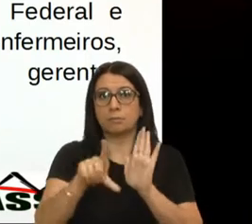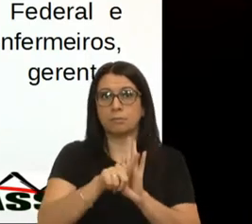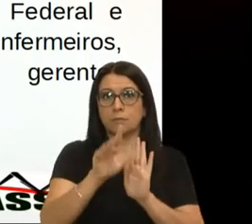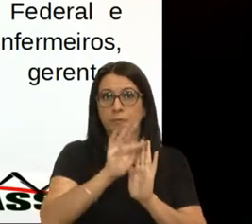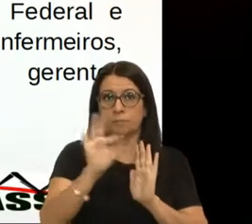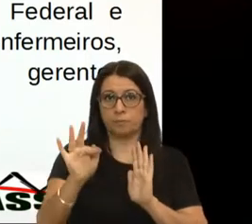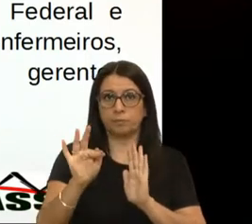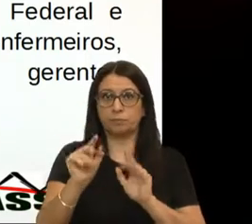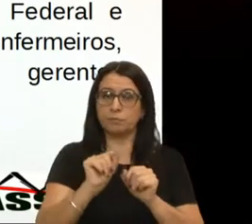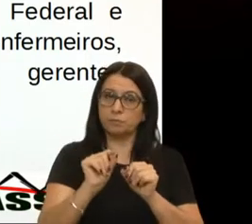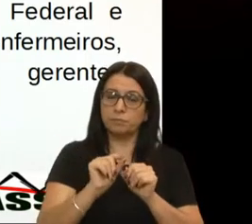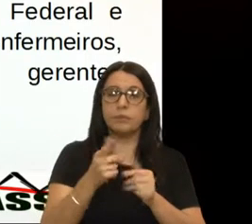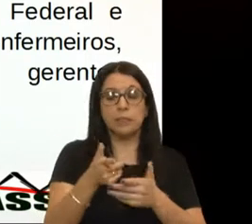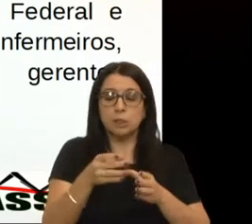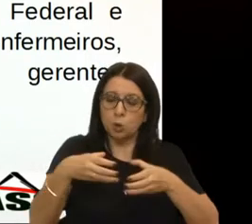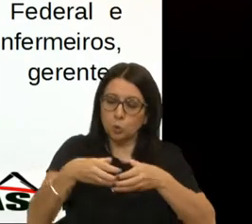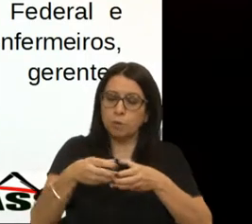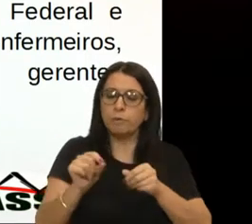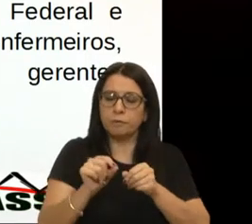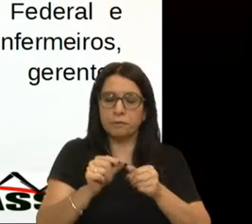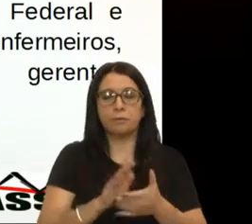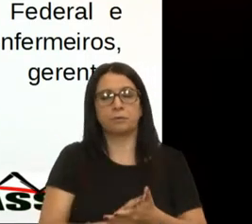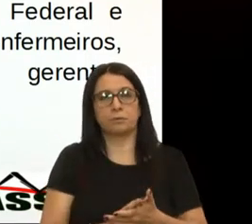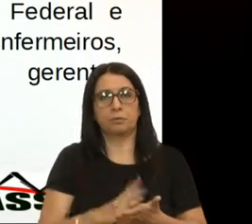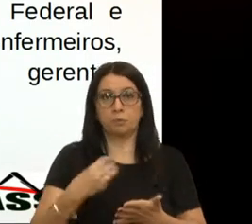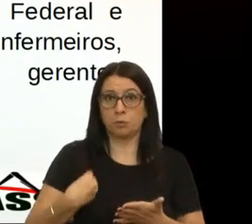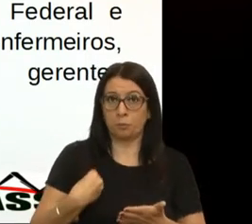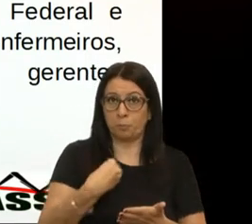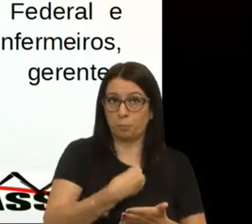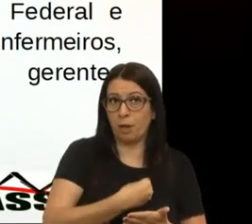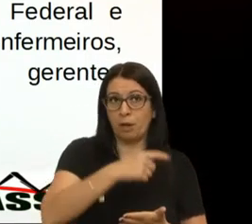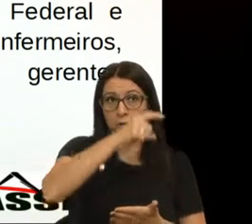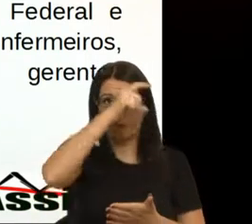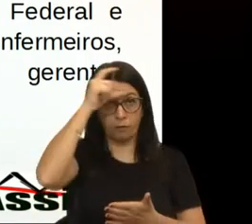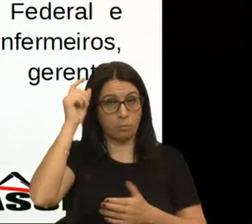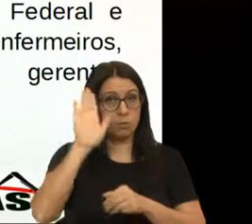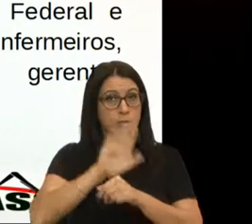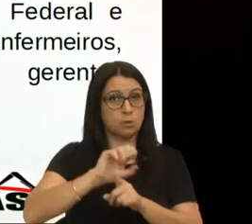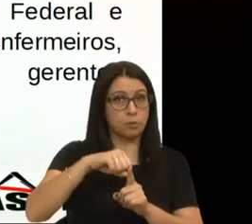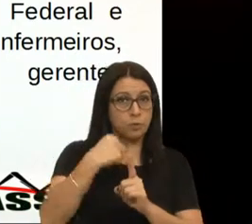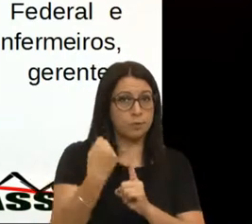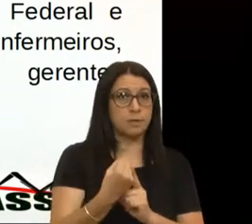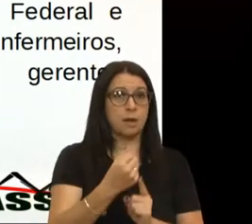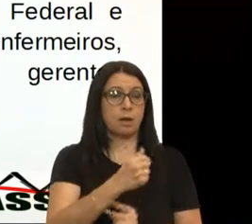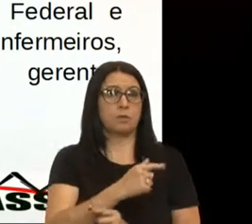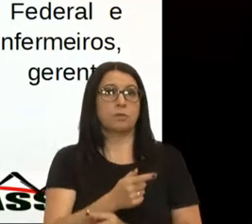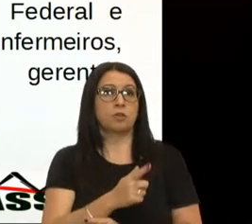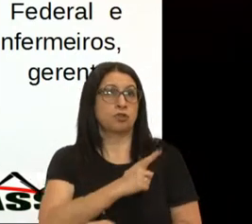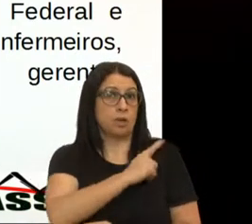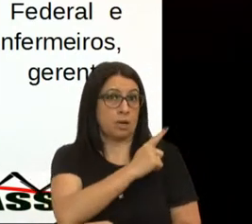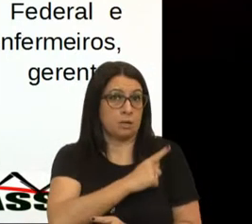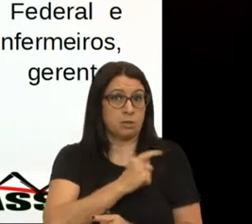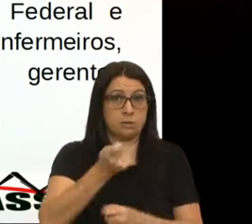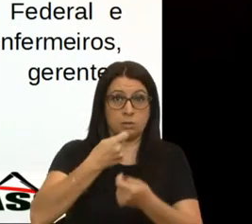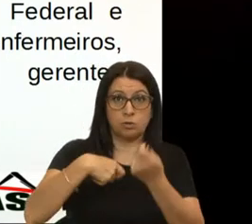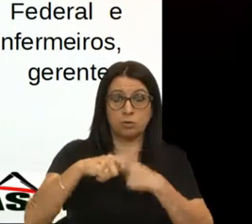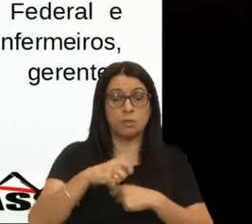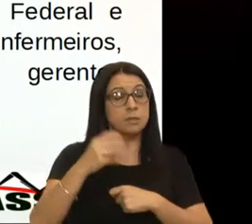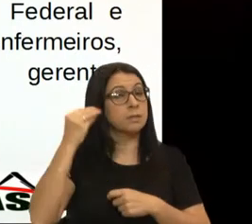federal. Esse grupo é formado por médicos, enfermeiros, assistentes sociais,